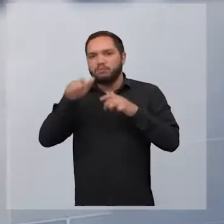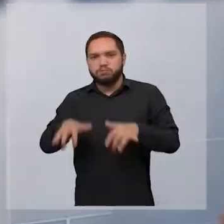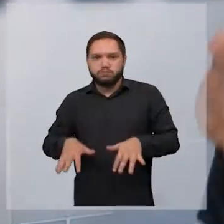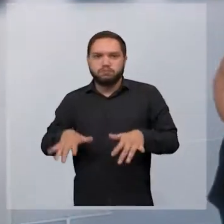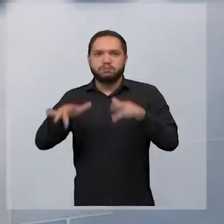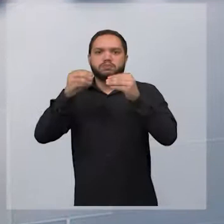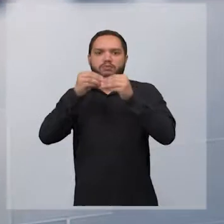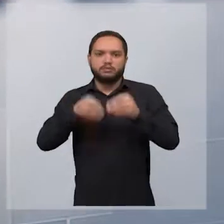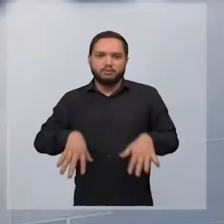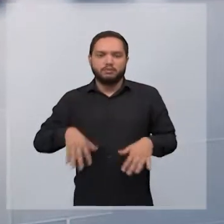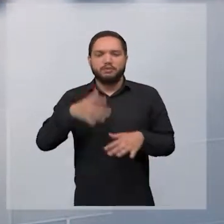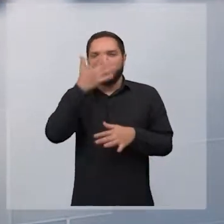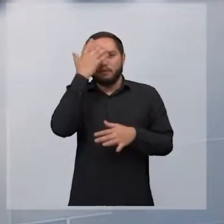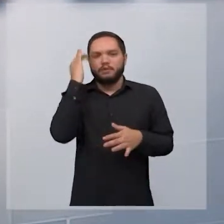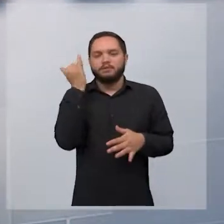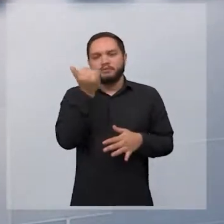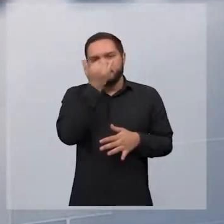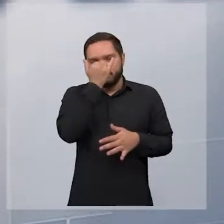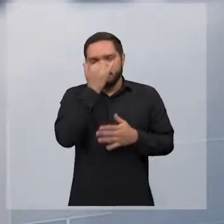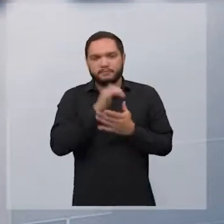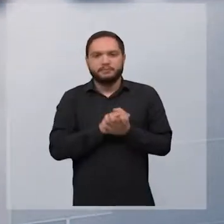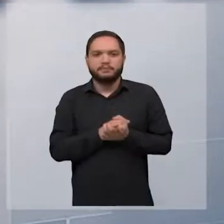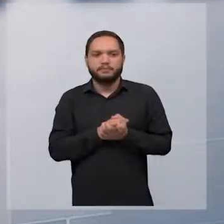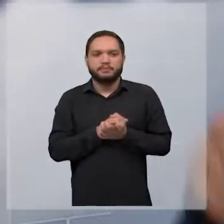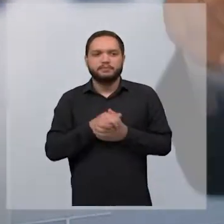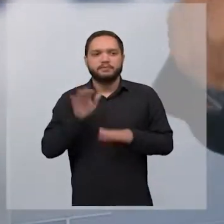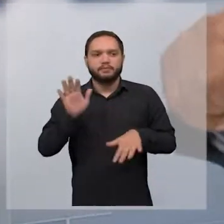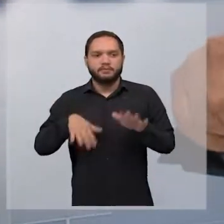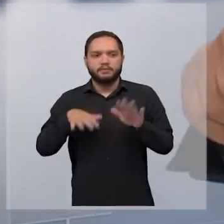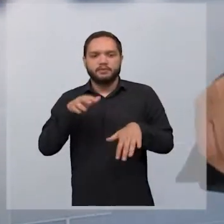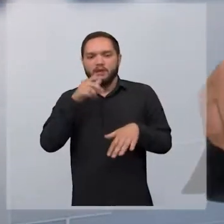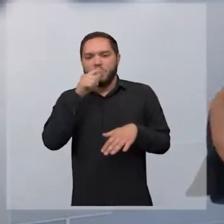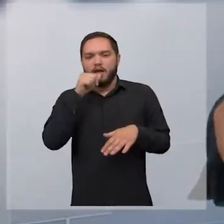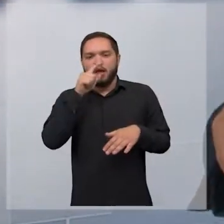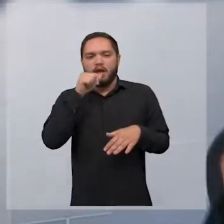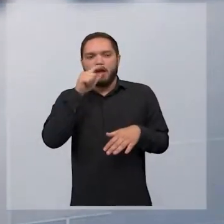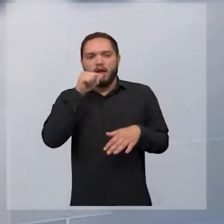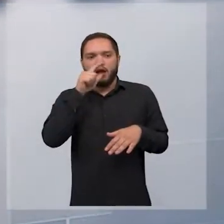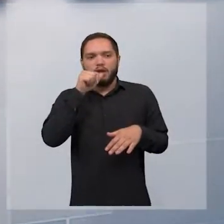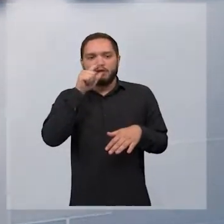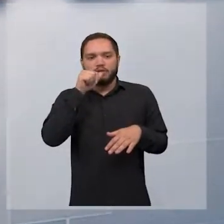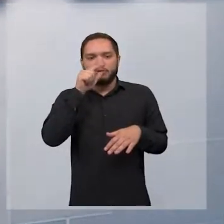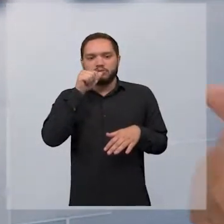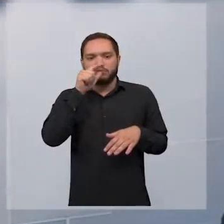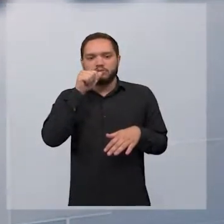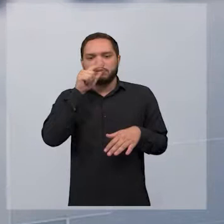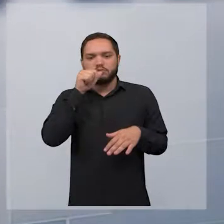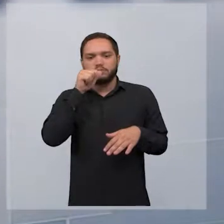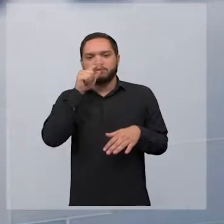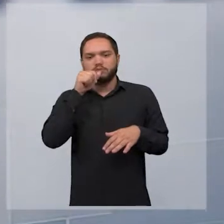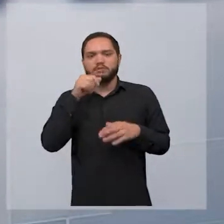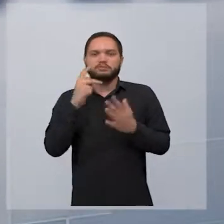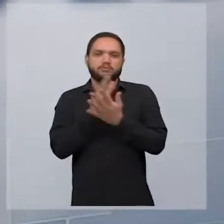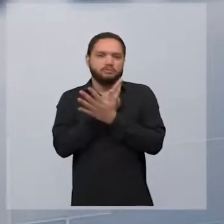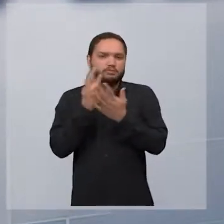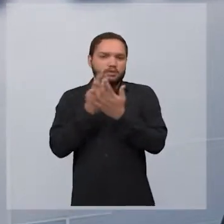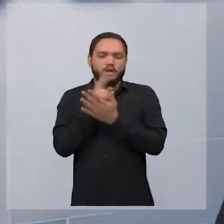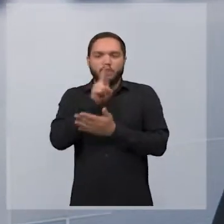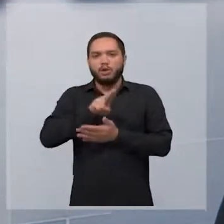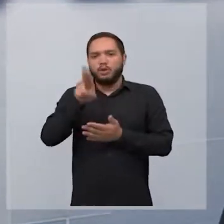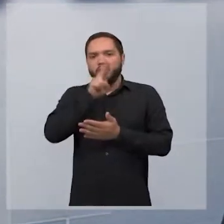as pessoas botam a sua água pluvial do seu quintal para o saneamento básico, que é errado. Não faça